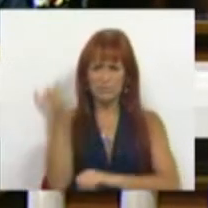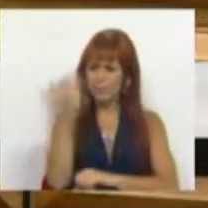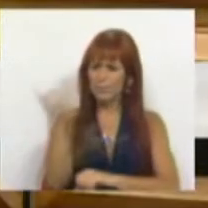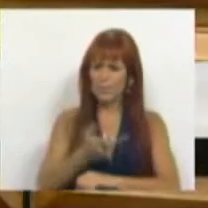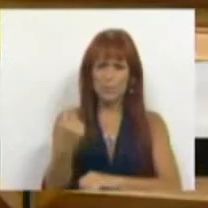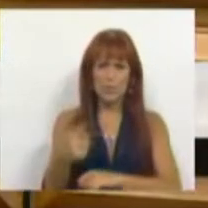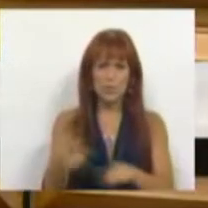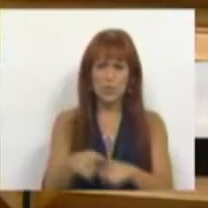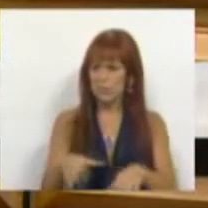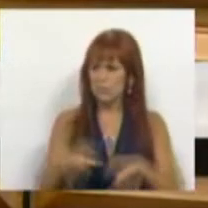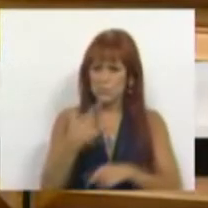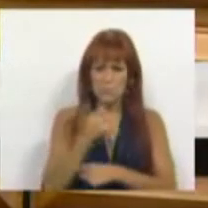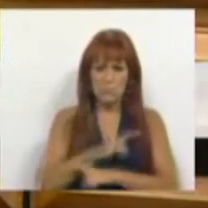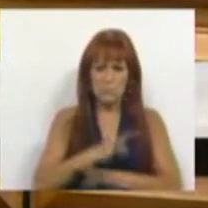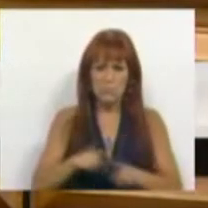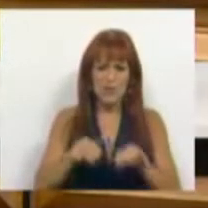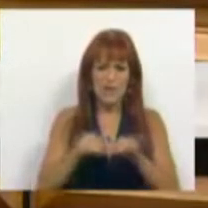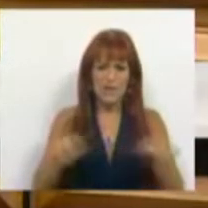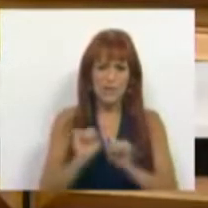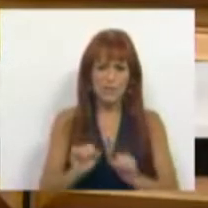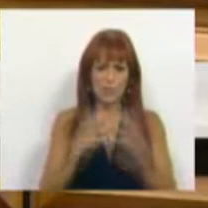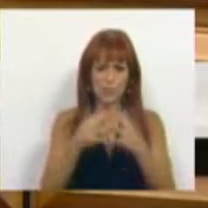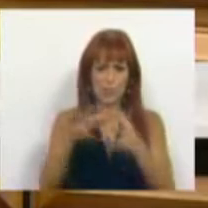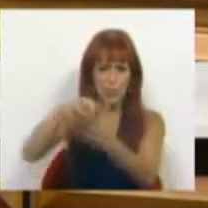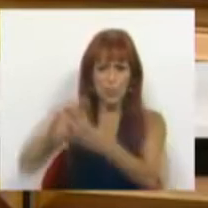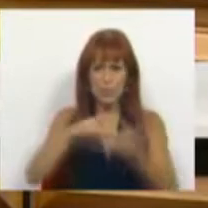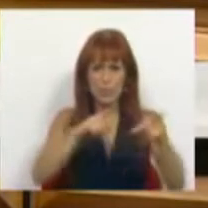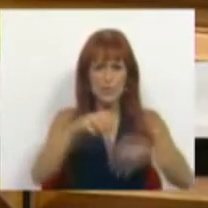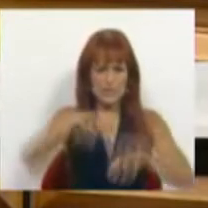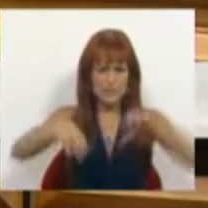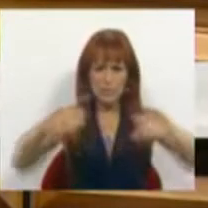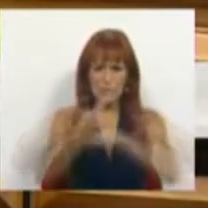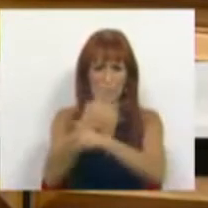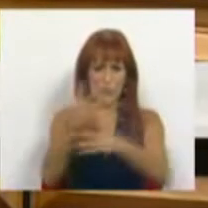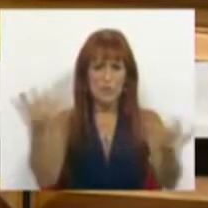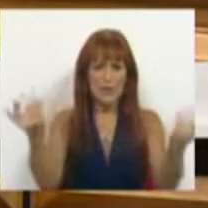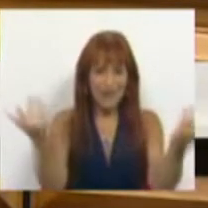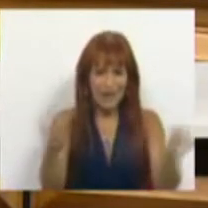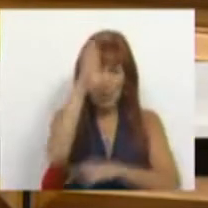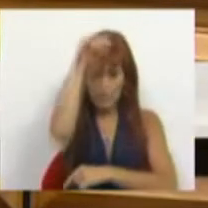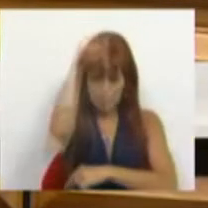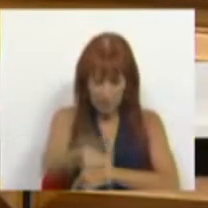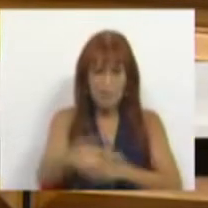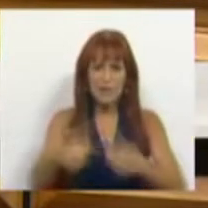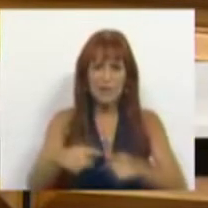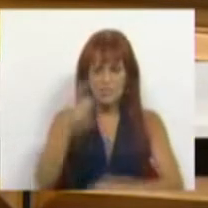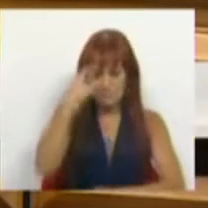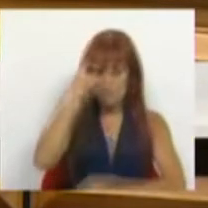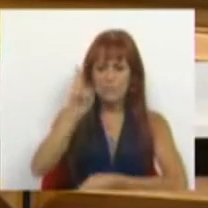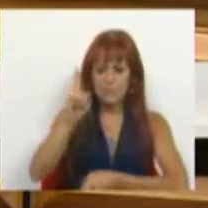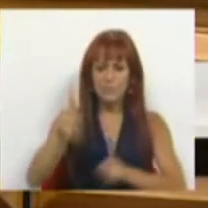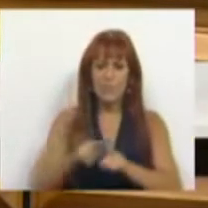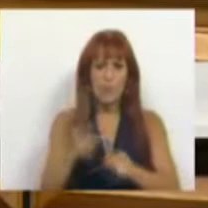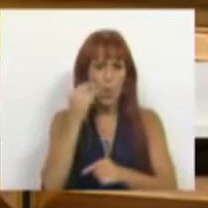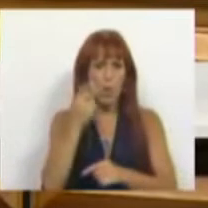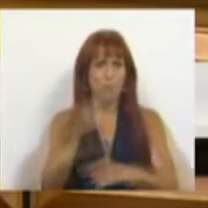degradação inaceitável a nível das suas infraestruturas e equipamentos. Este Governo, tendo em consideração o